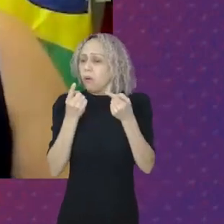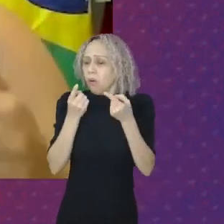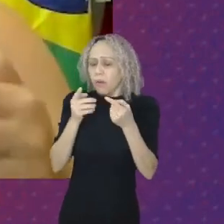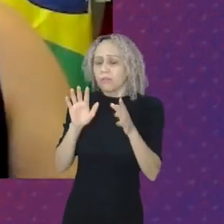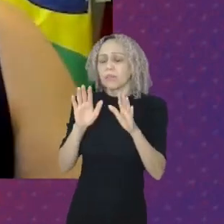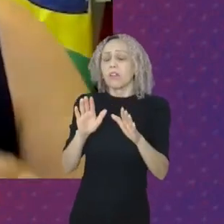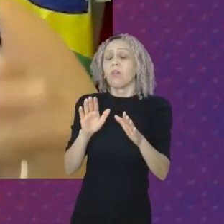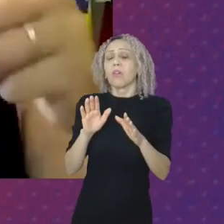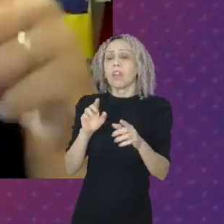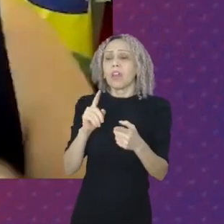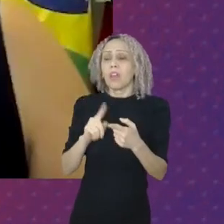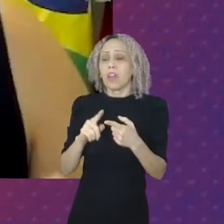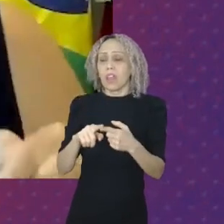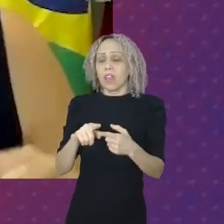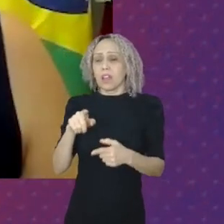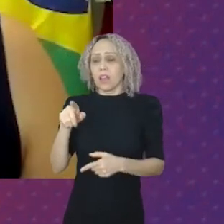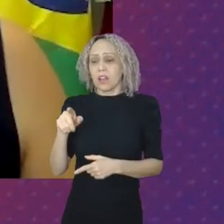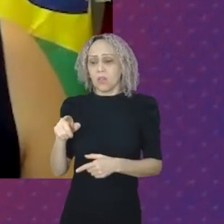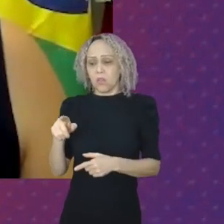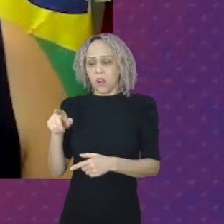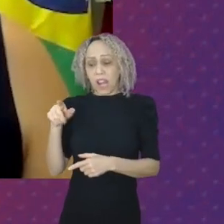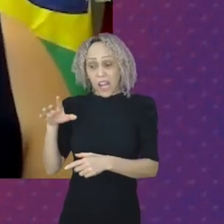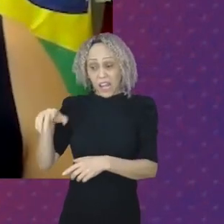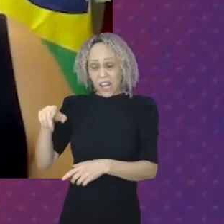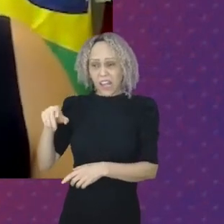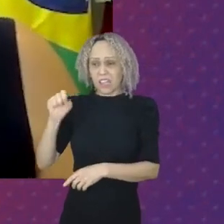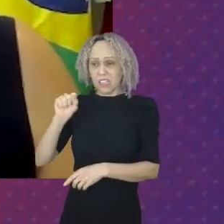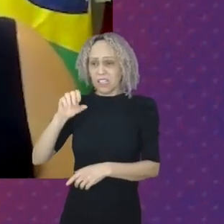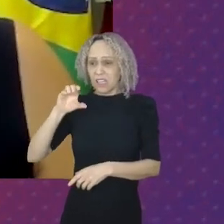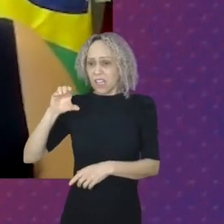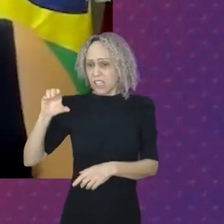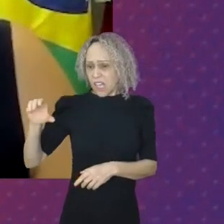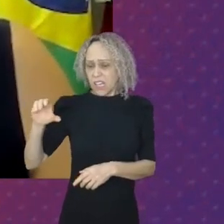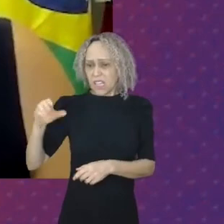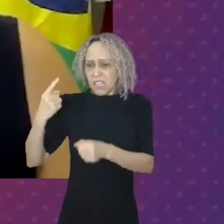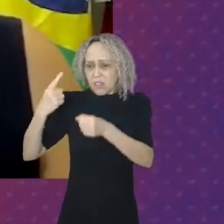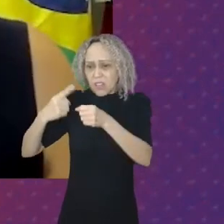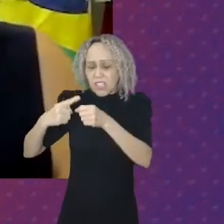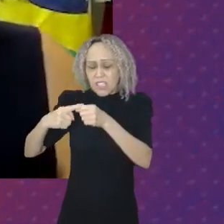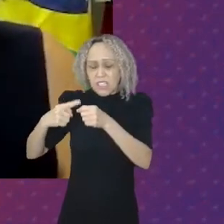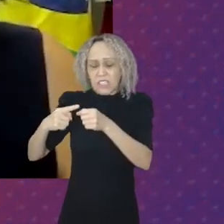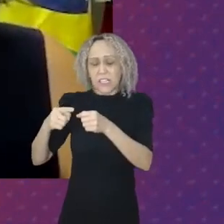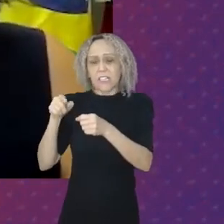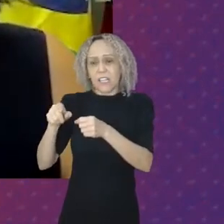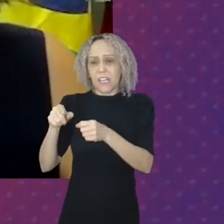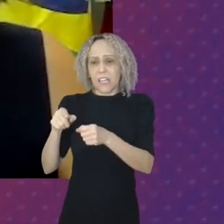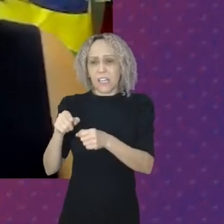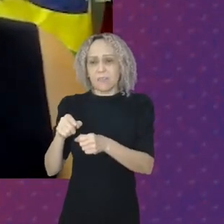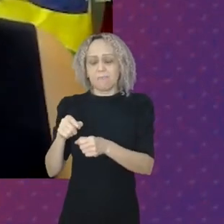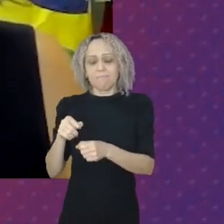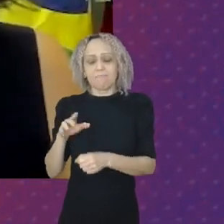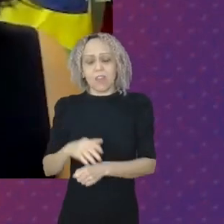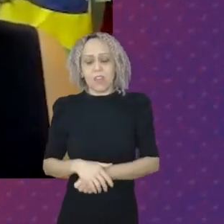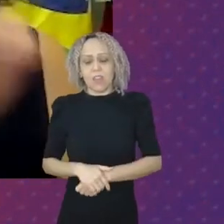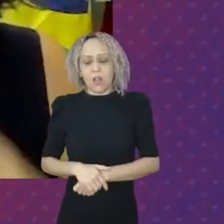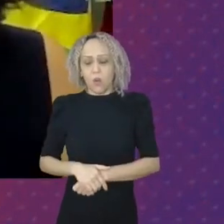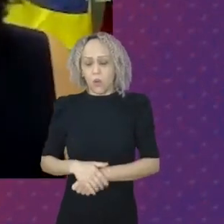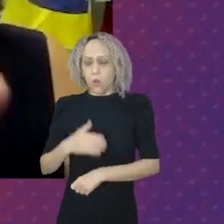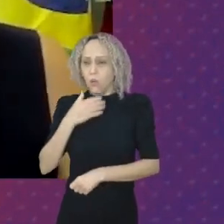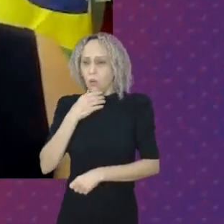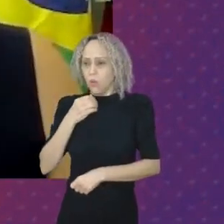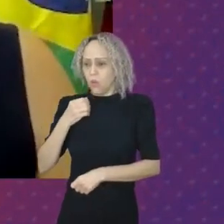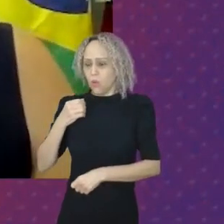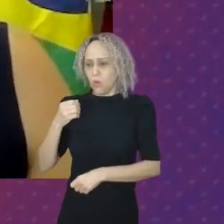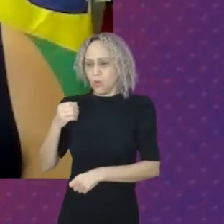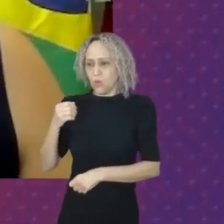denunciou um ato nazista na sua cidade, no extremo oeste do estado, um ato que aconteceu logo após